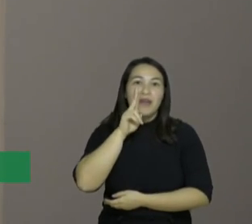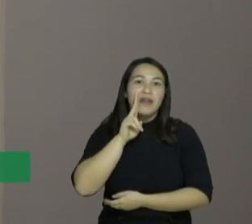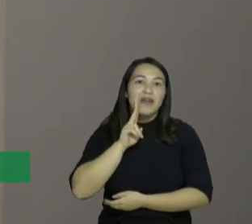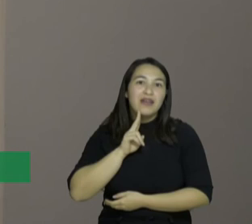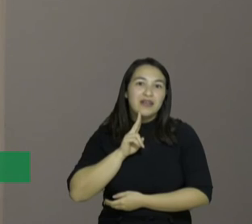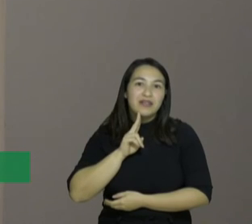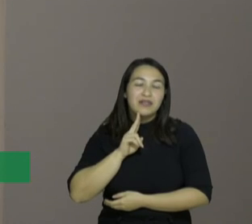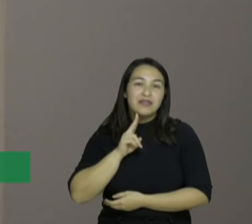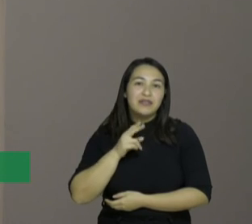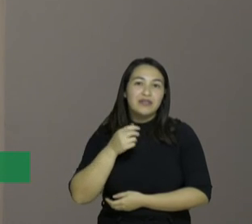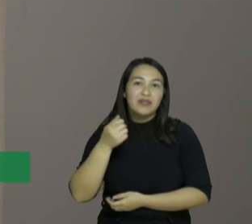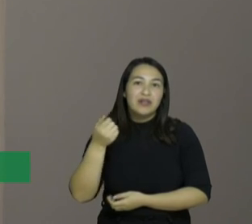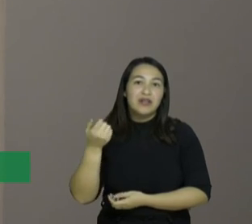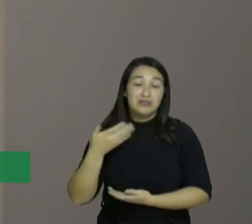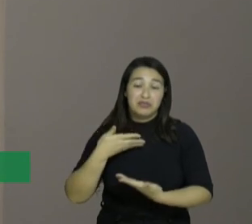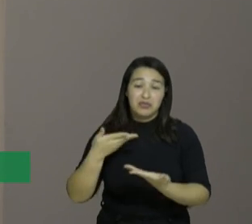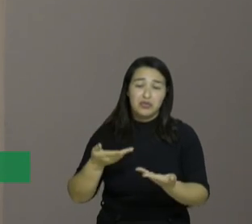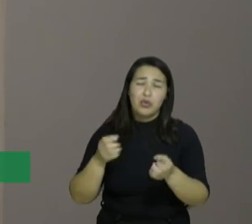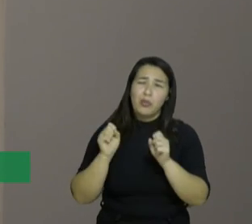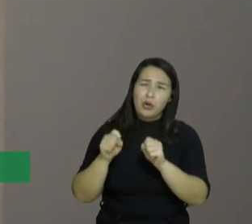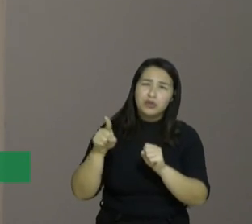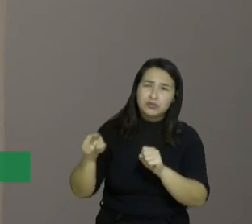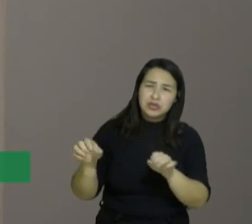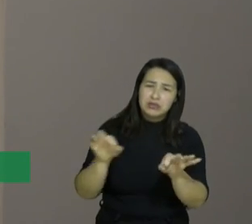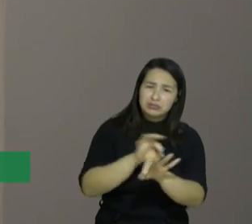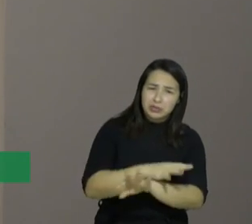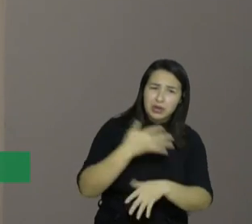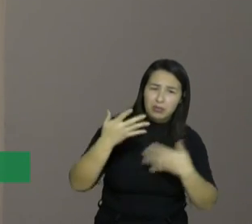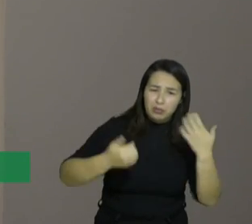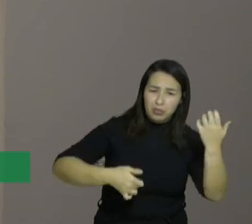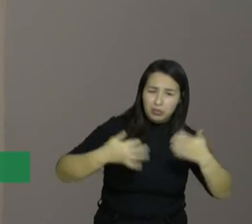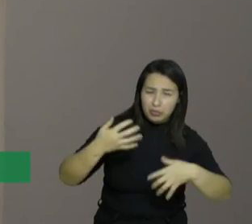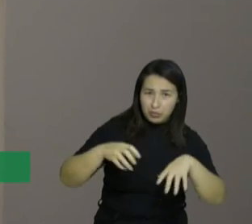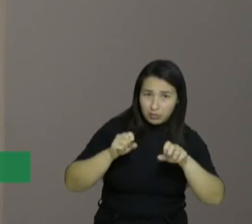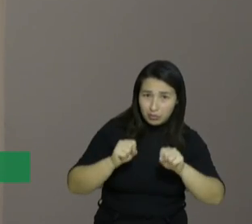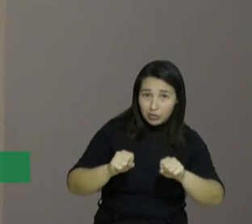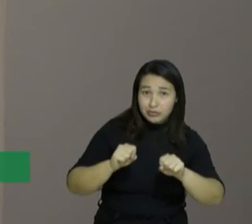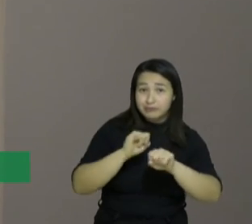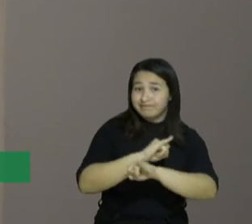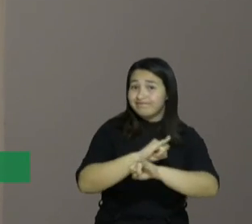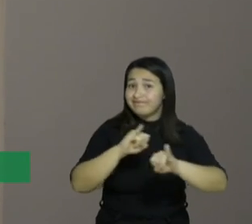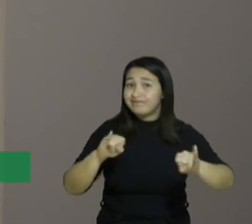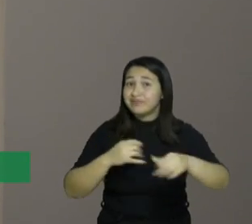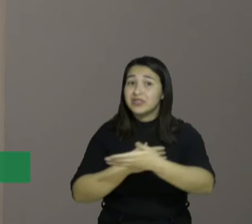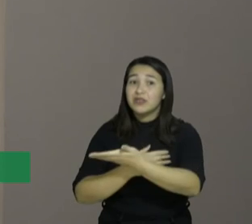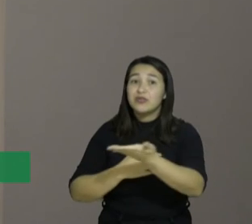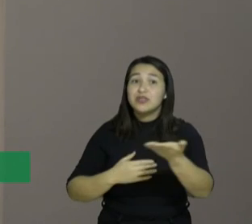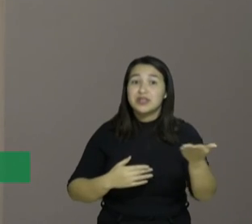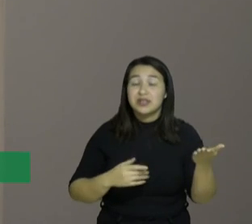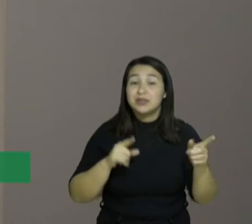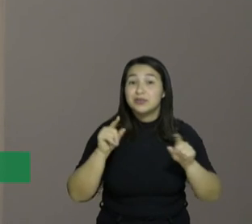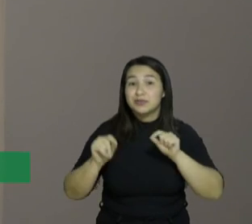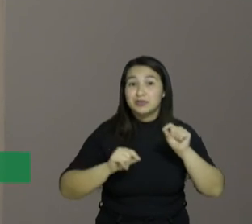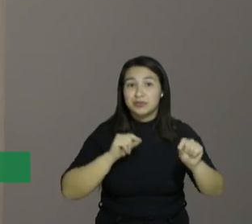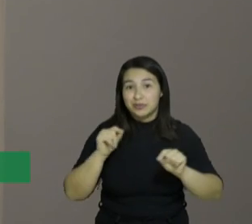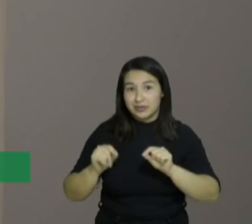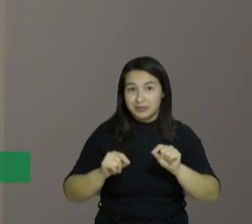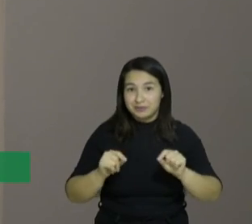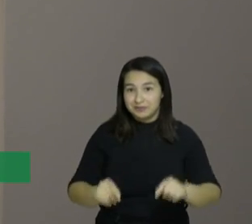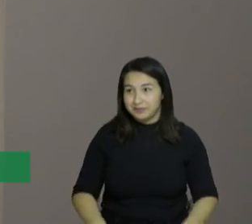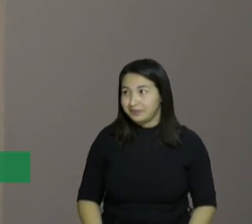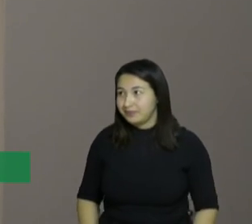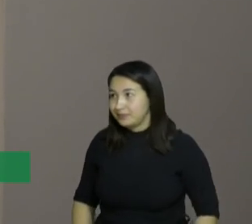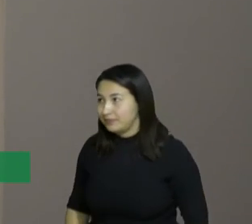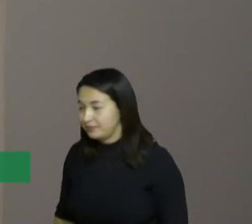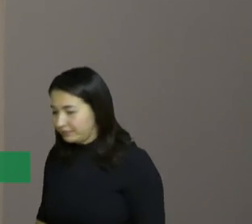encerramento do evento e eu gostaria de dizer a vocês que essa oportunidade